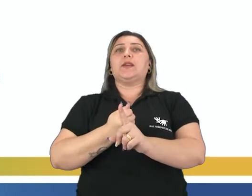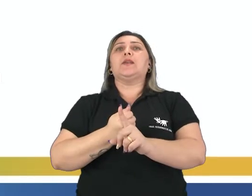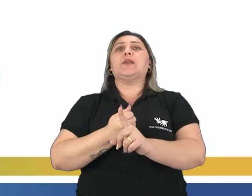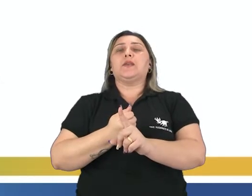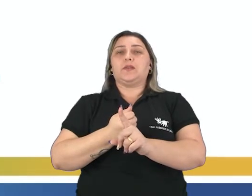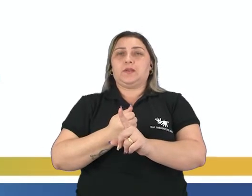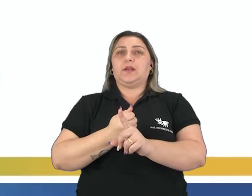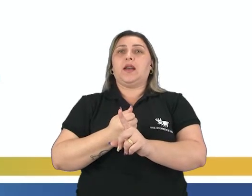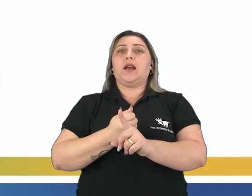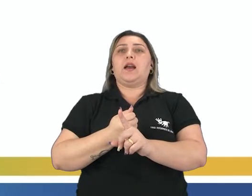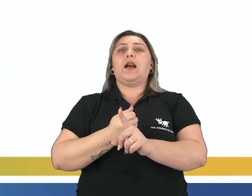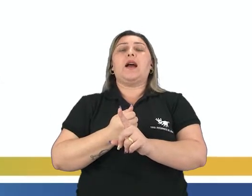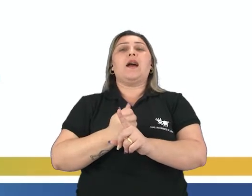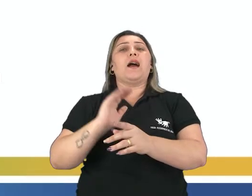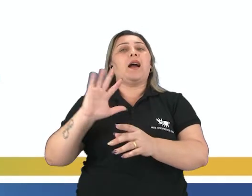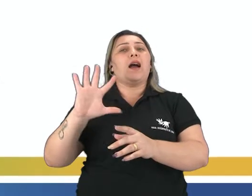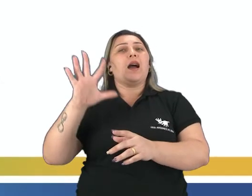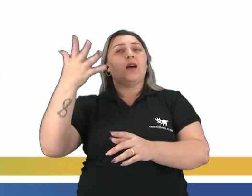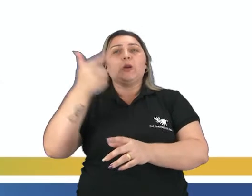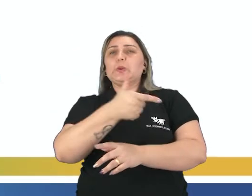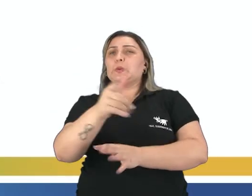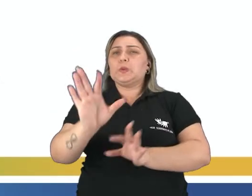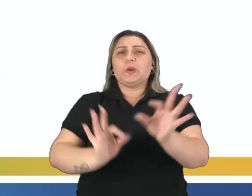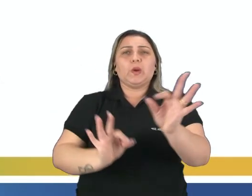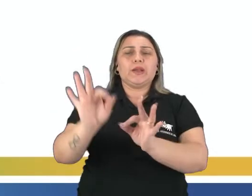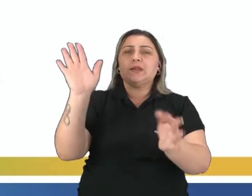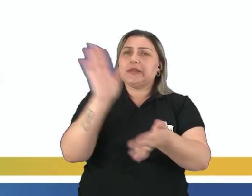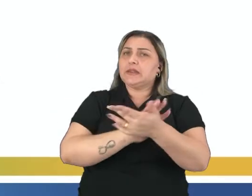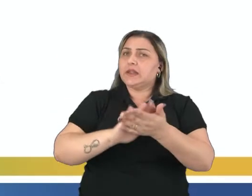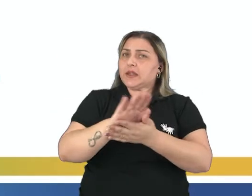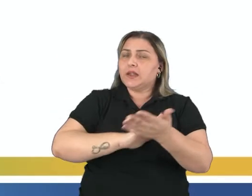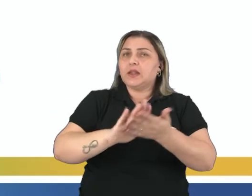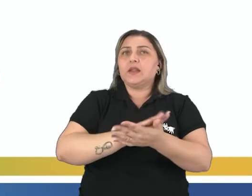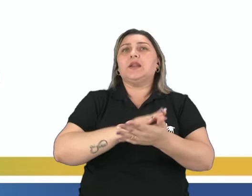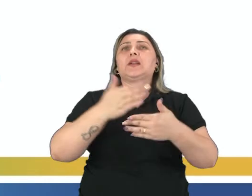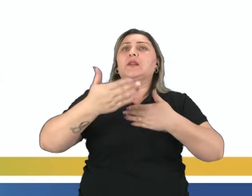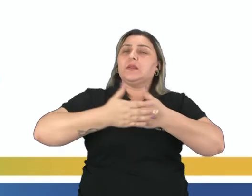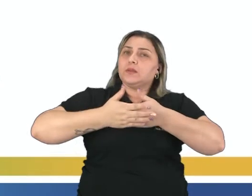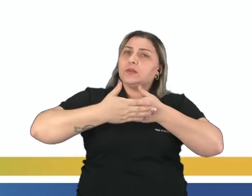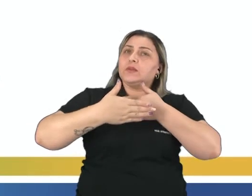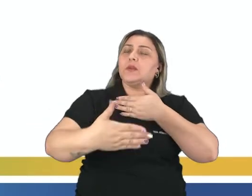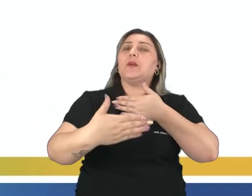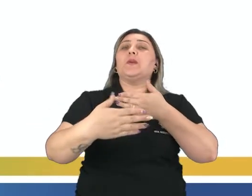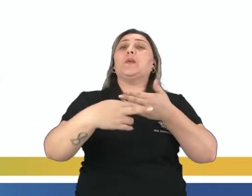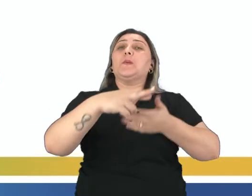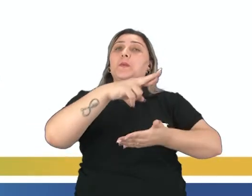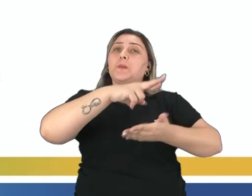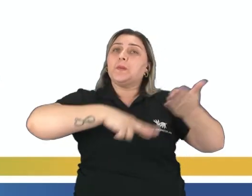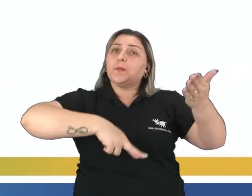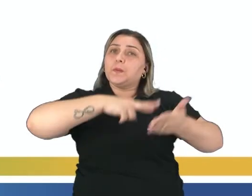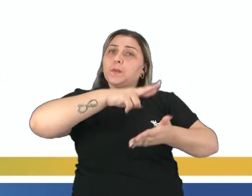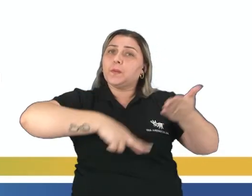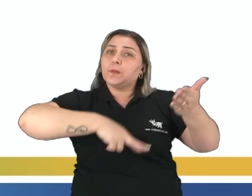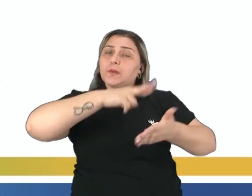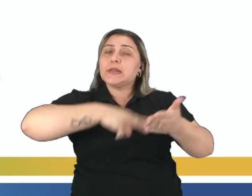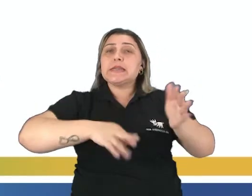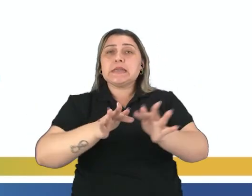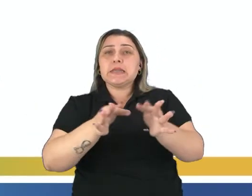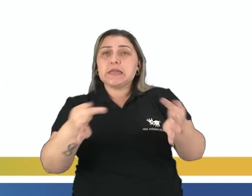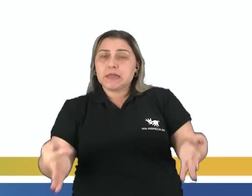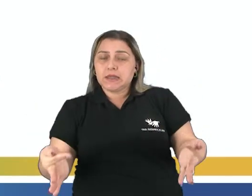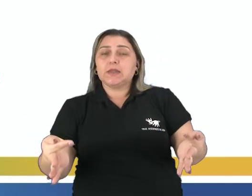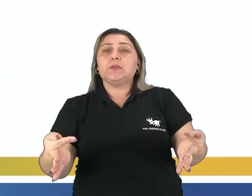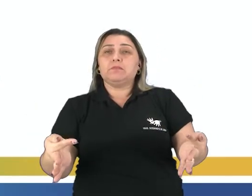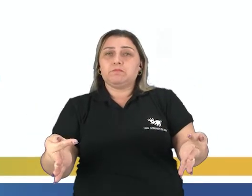é o teatro do improviso, né? A partir de roteiros simples, né?